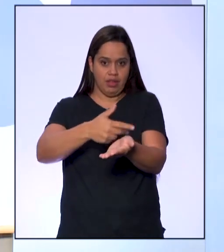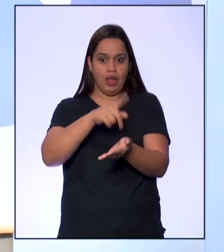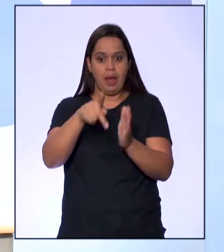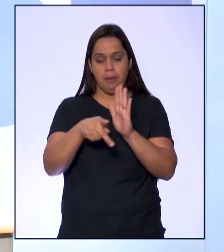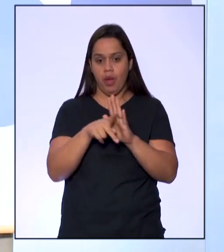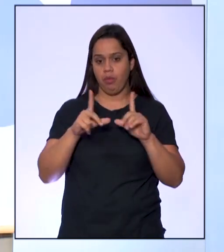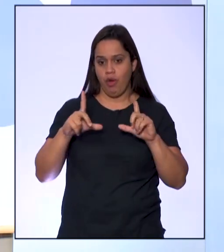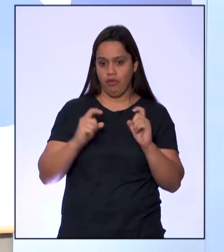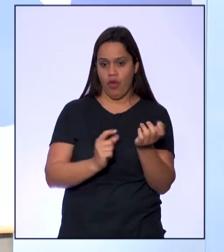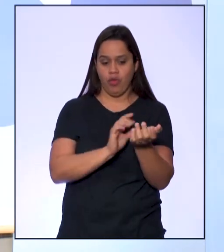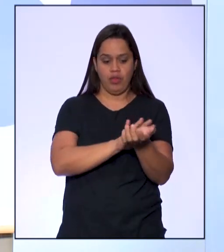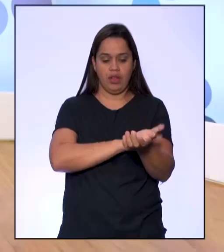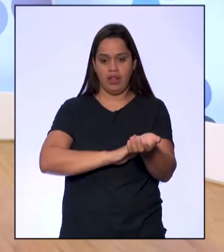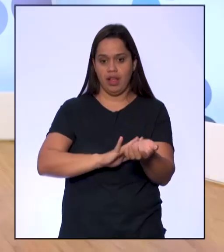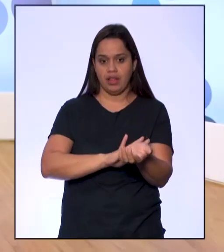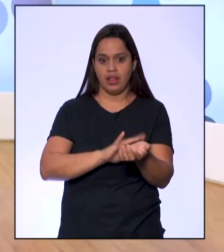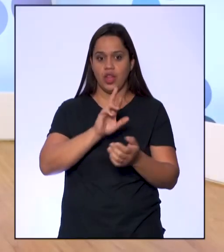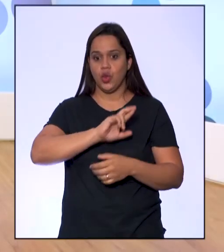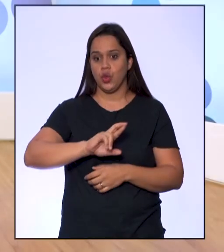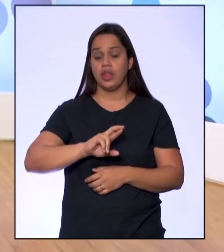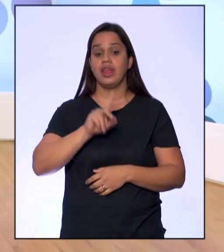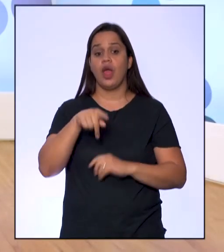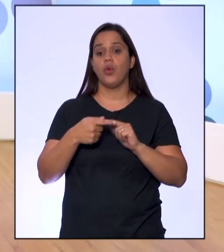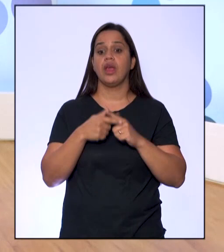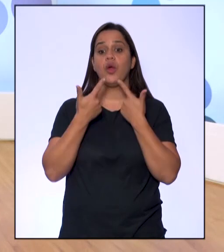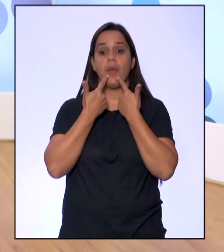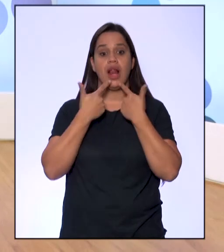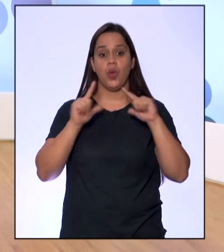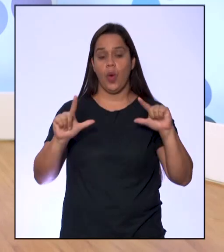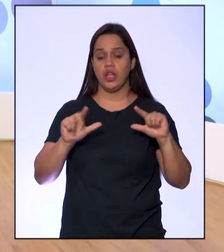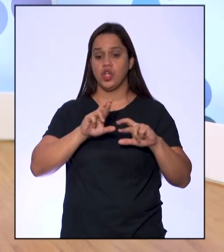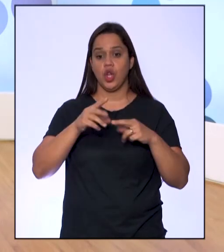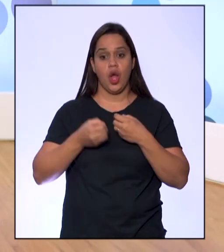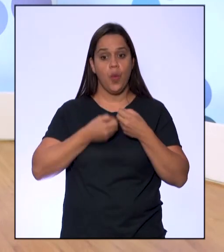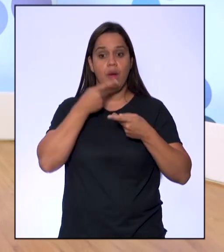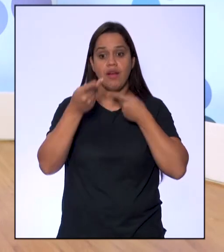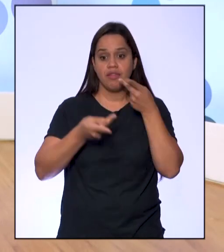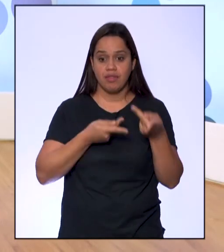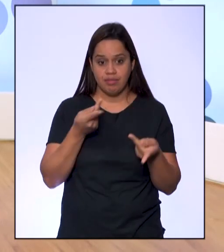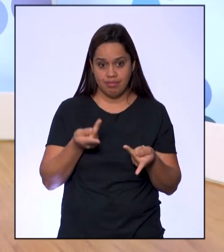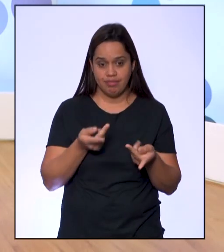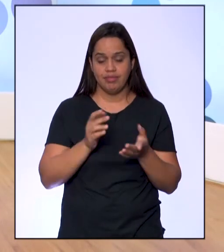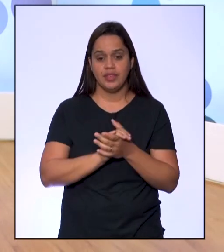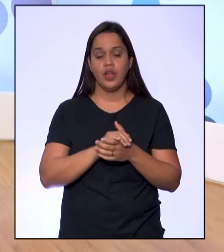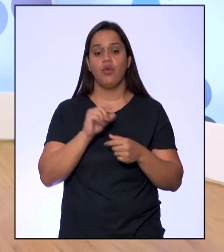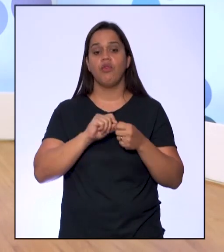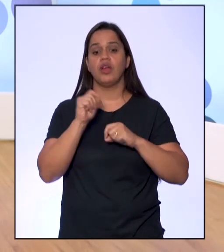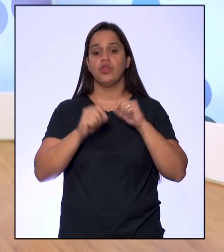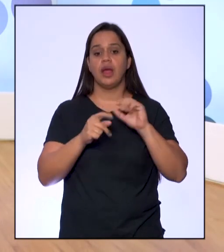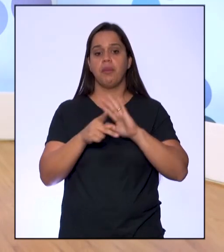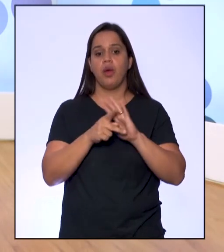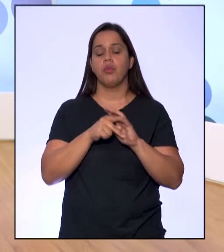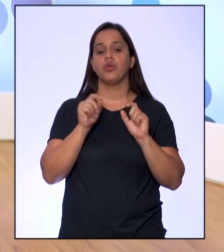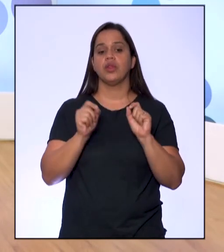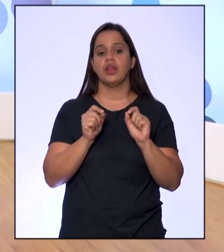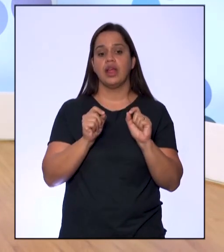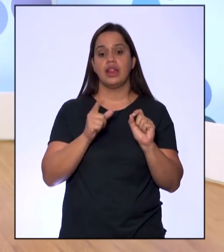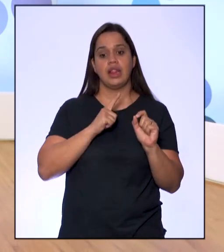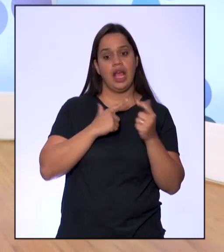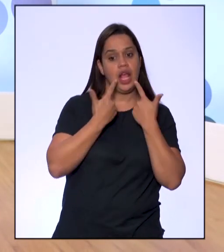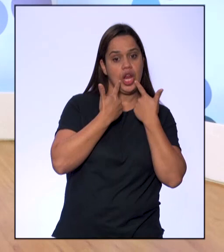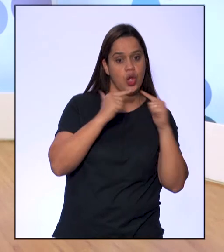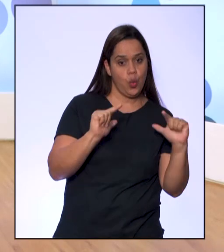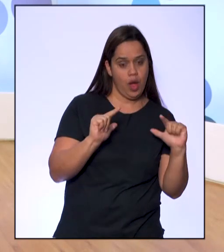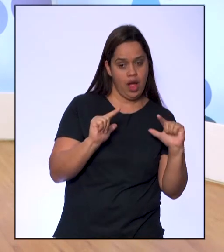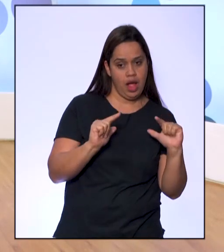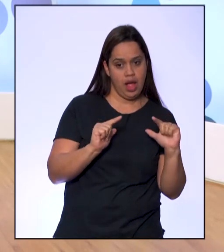foto. Exatamente, uma linguagem não verbal, certo? E ele coloca, então ele faz uma nuance, ele tem tanto a linguagem